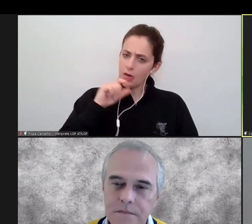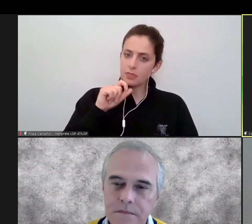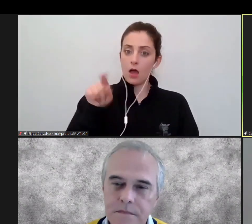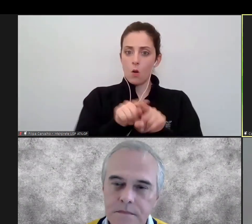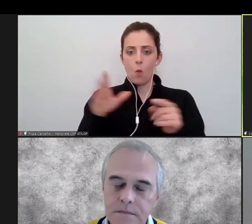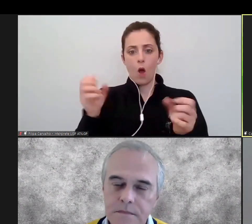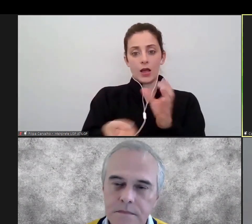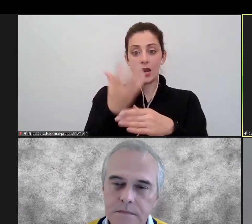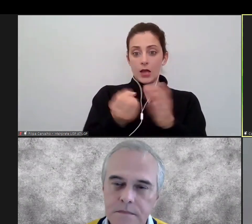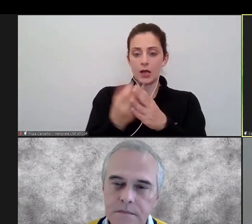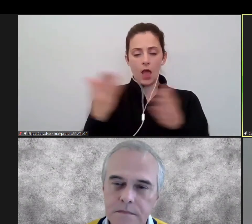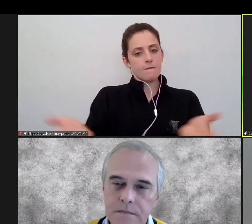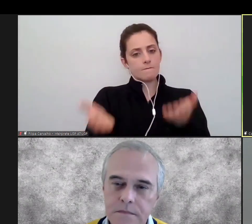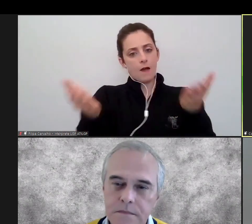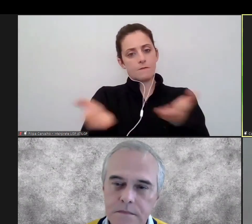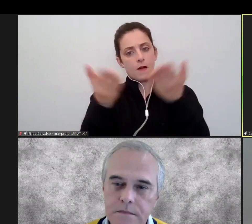empresas